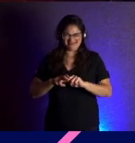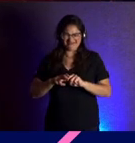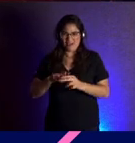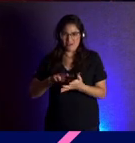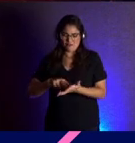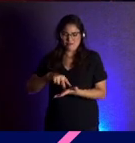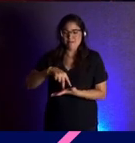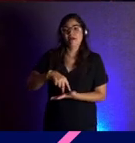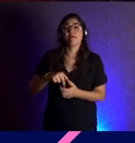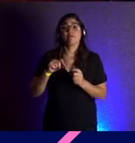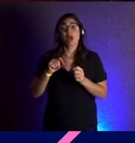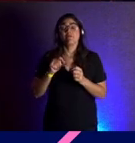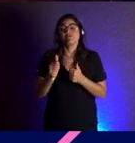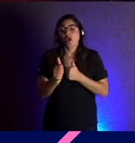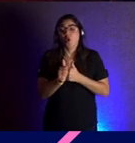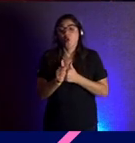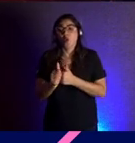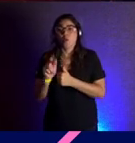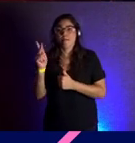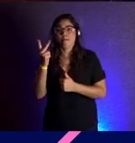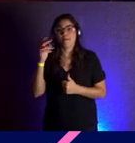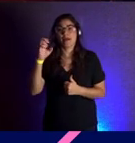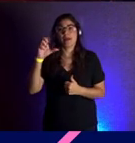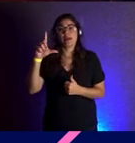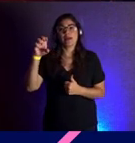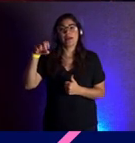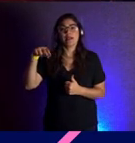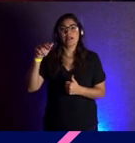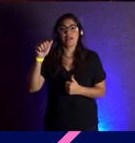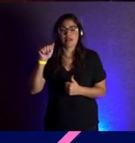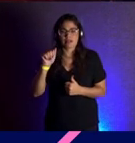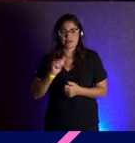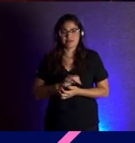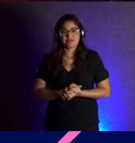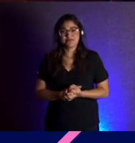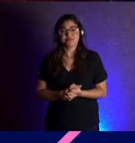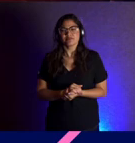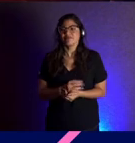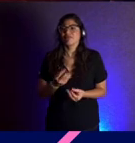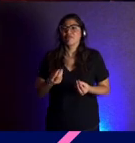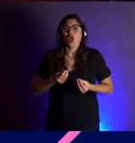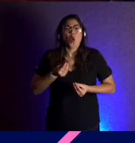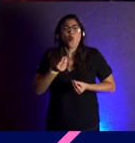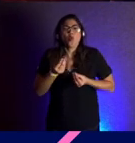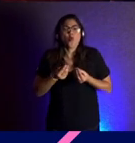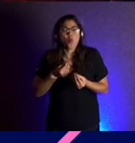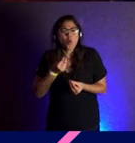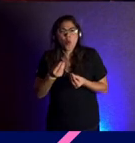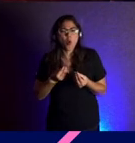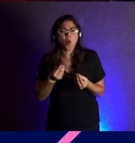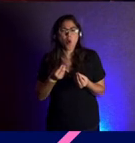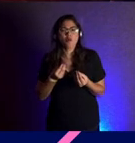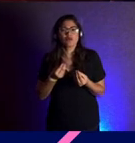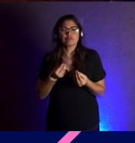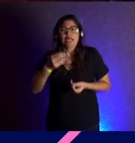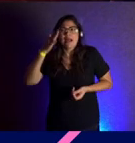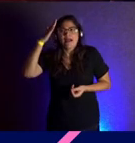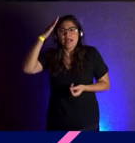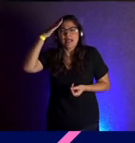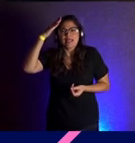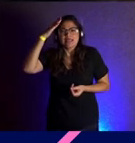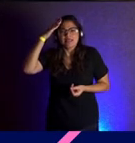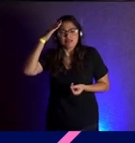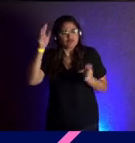fez. É dar um panorama de como é que a gente chega num ponto que diz,